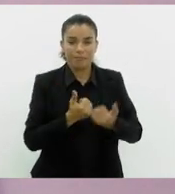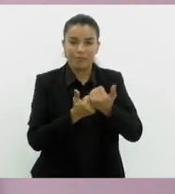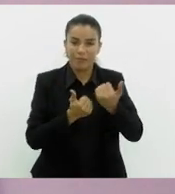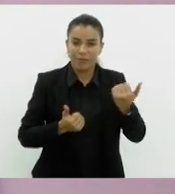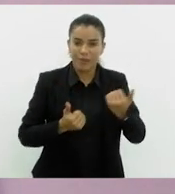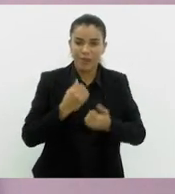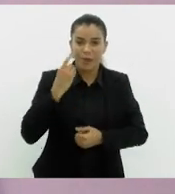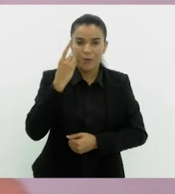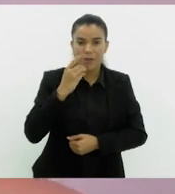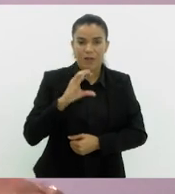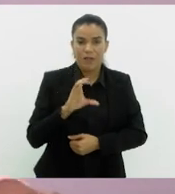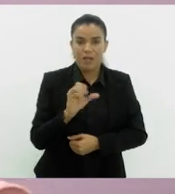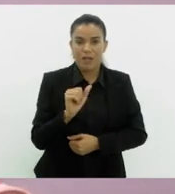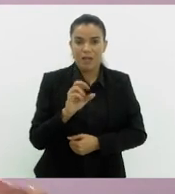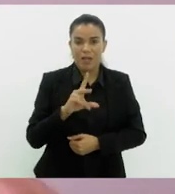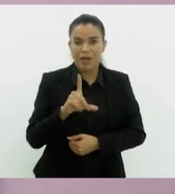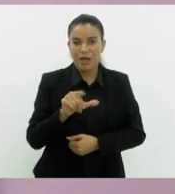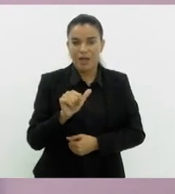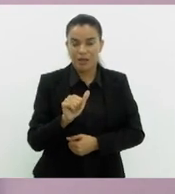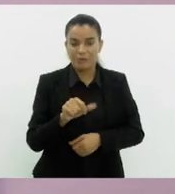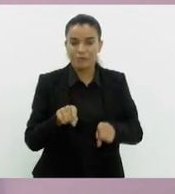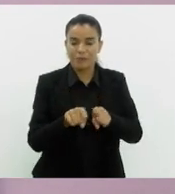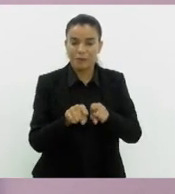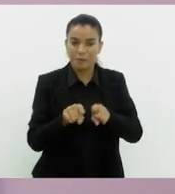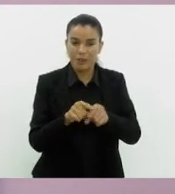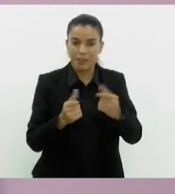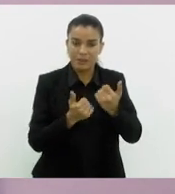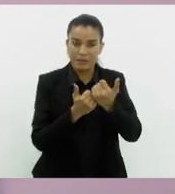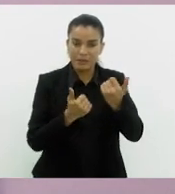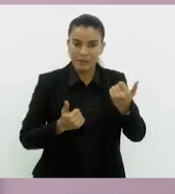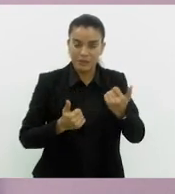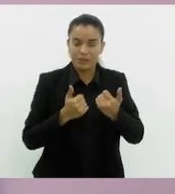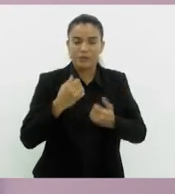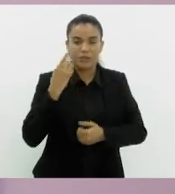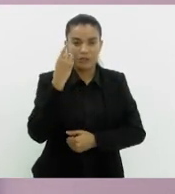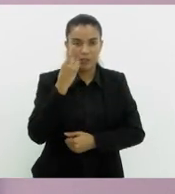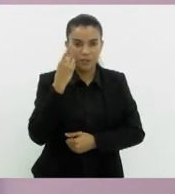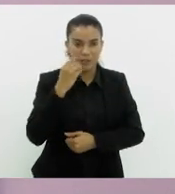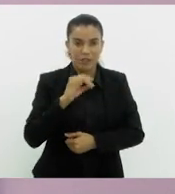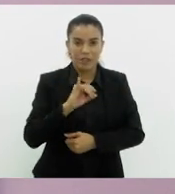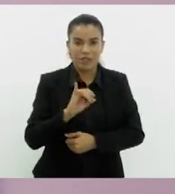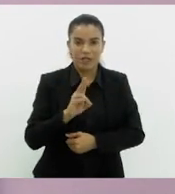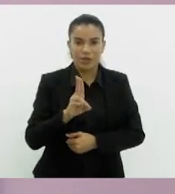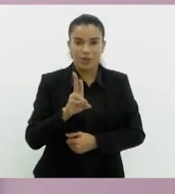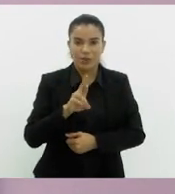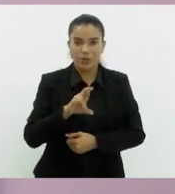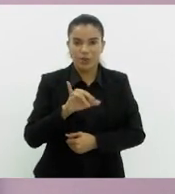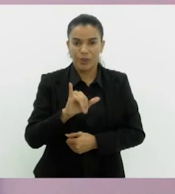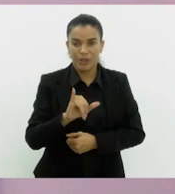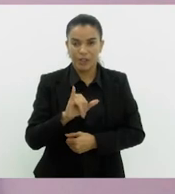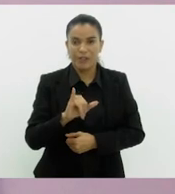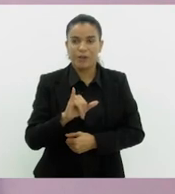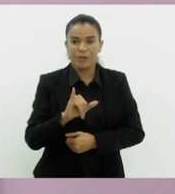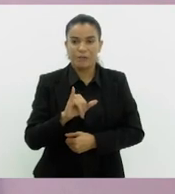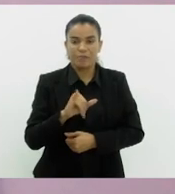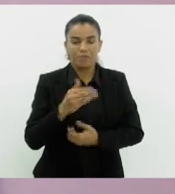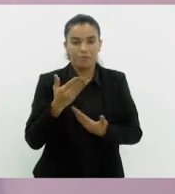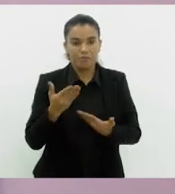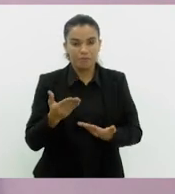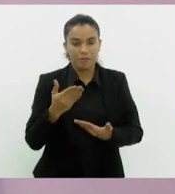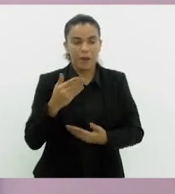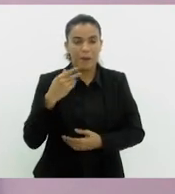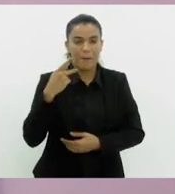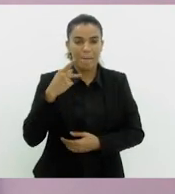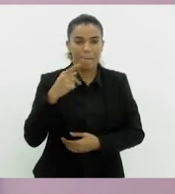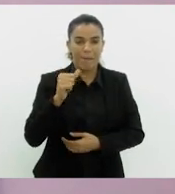deputada Carla Machado, assim como da assessoria do deputado Yuri, na presença com a senhora